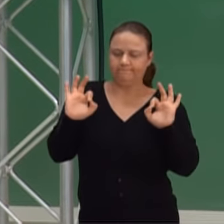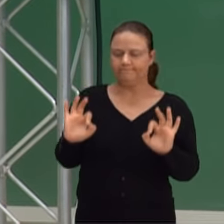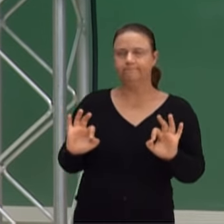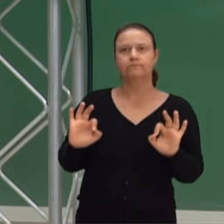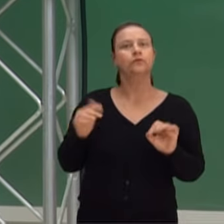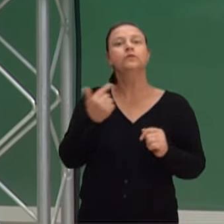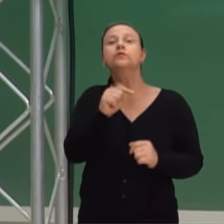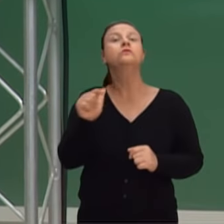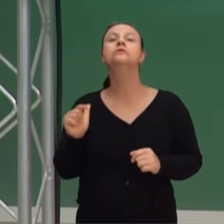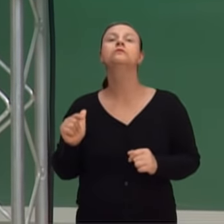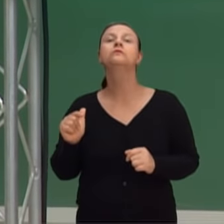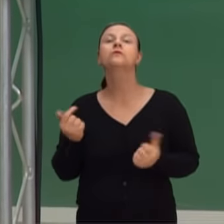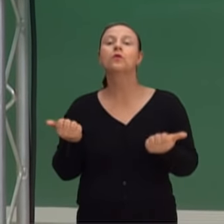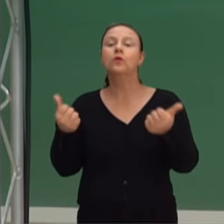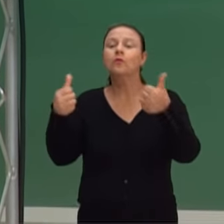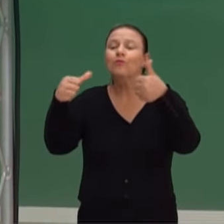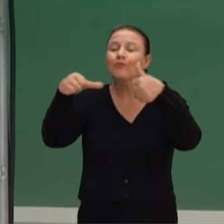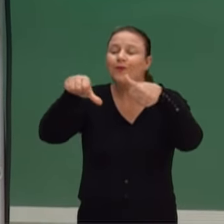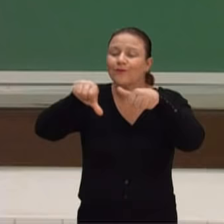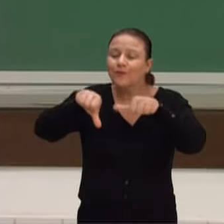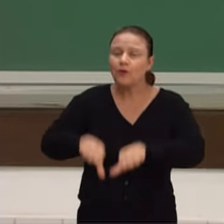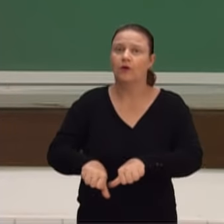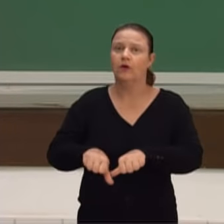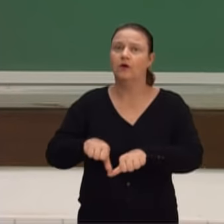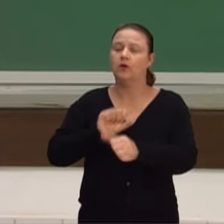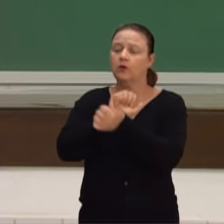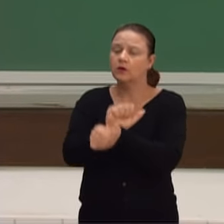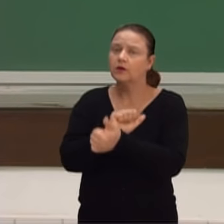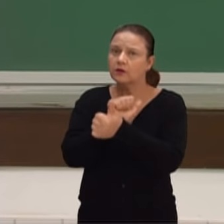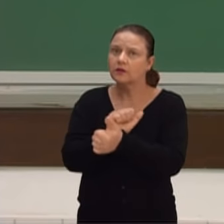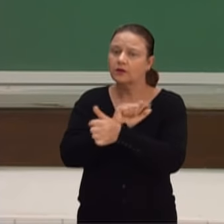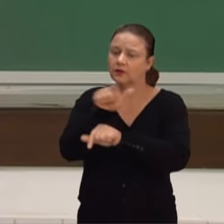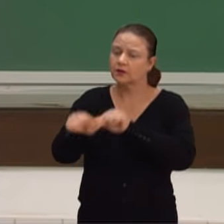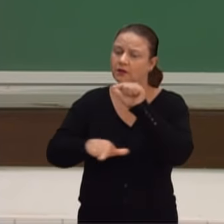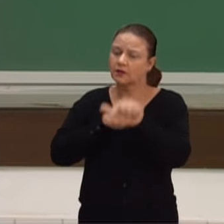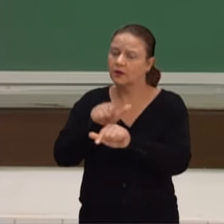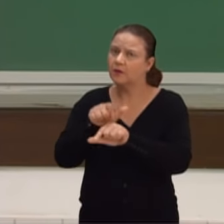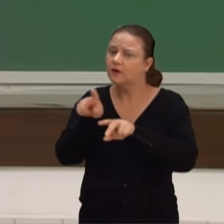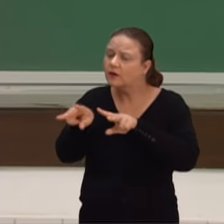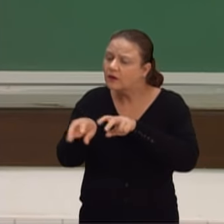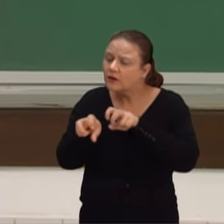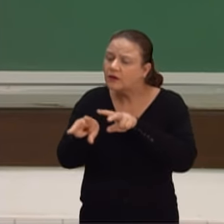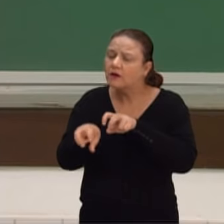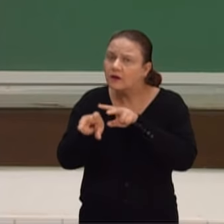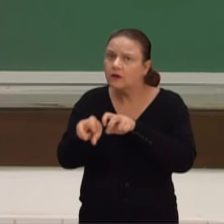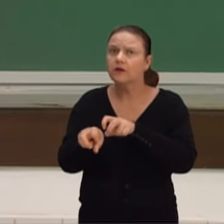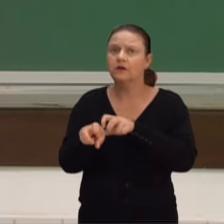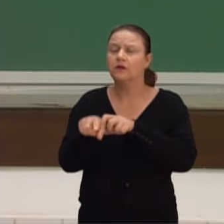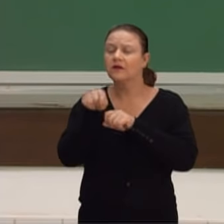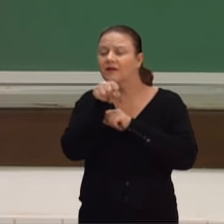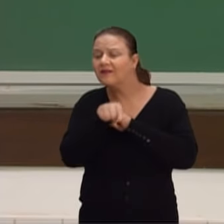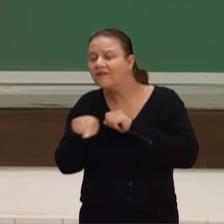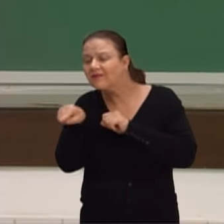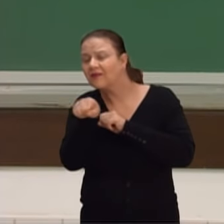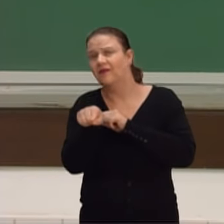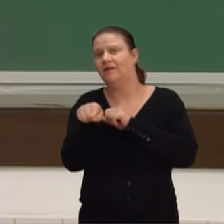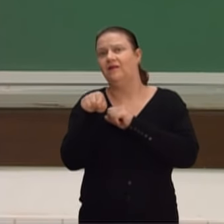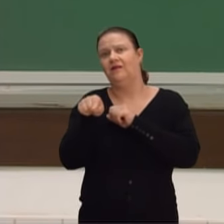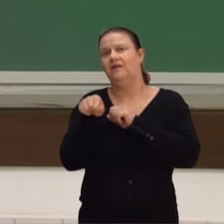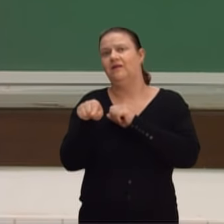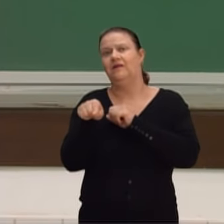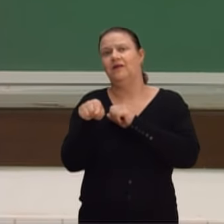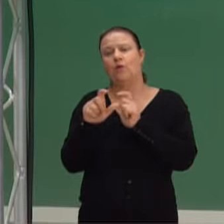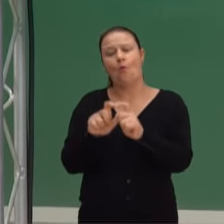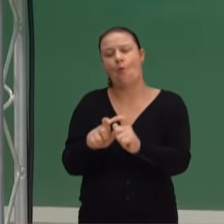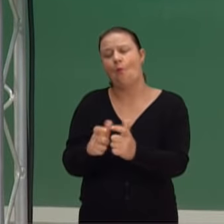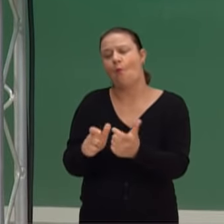a condição pior era dos escravos de campo. E você vai lembrar que a gente falou na última aula, eles eram a maioria, os